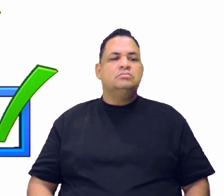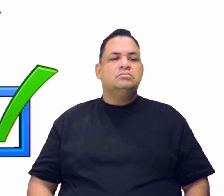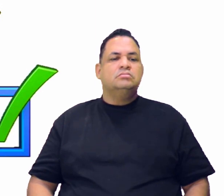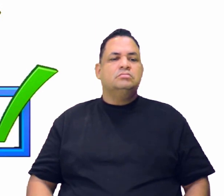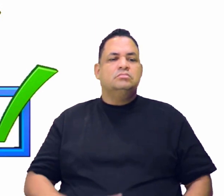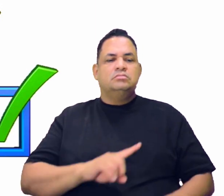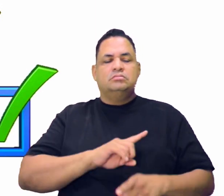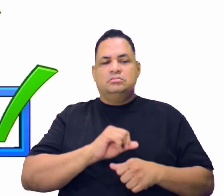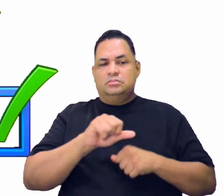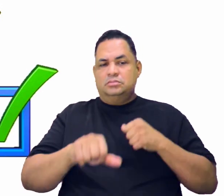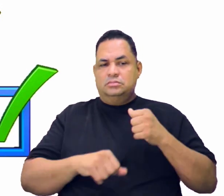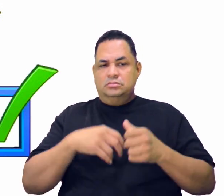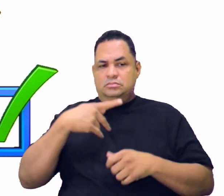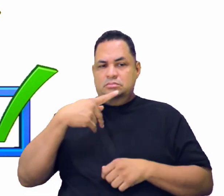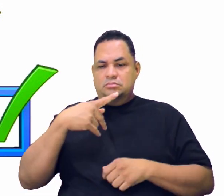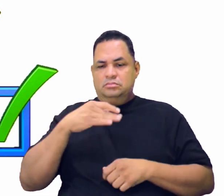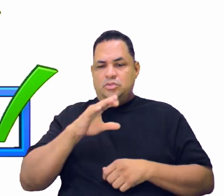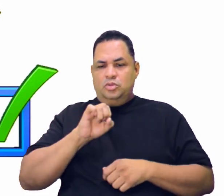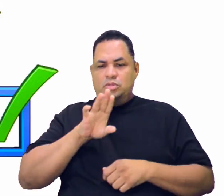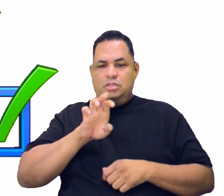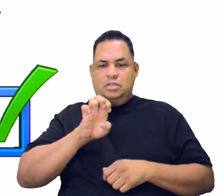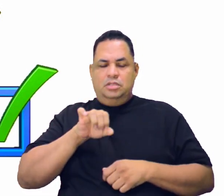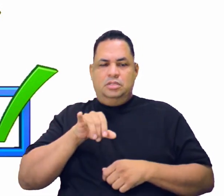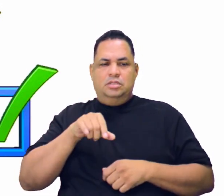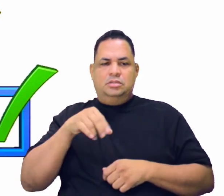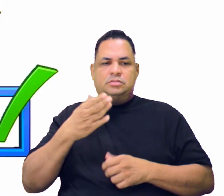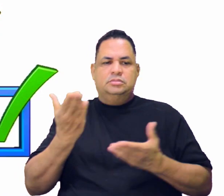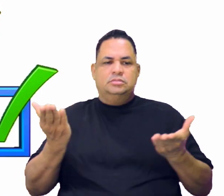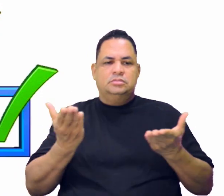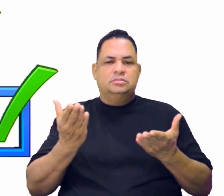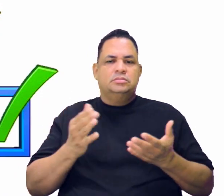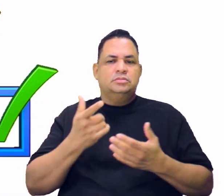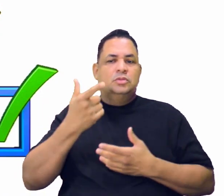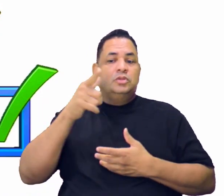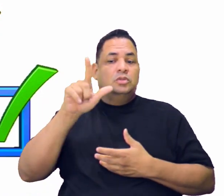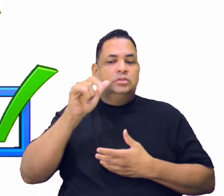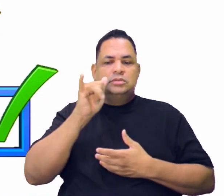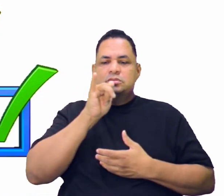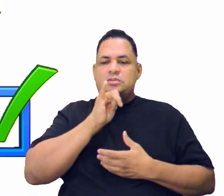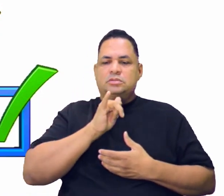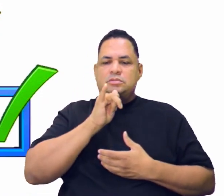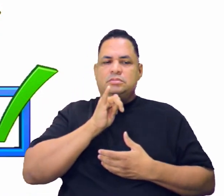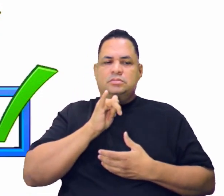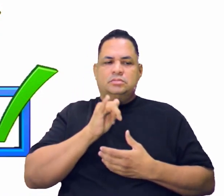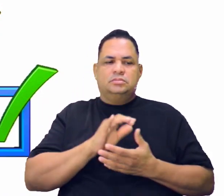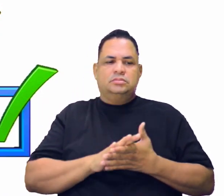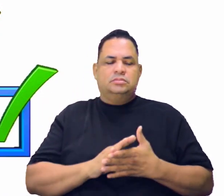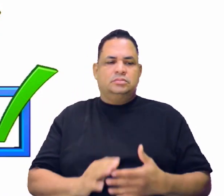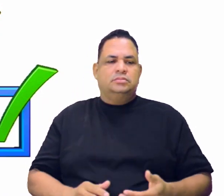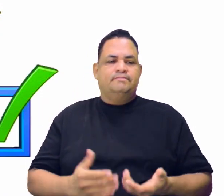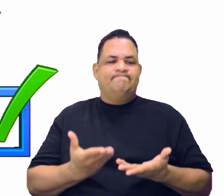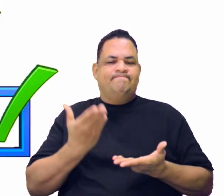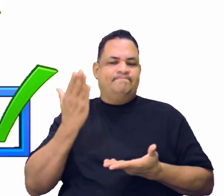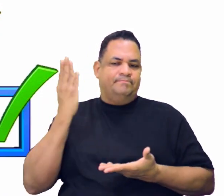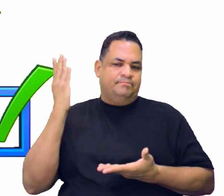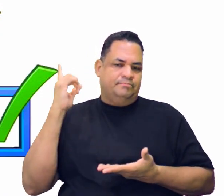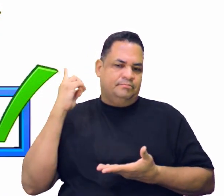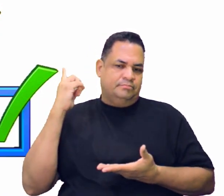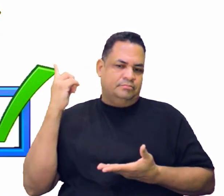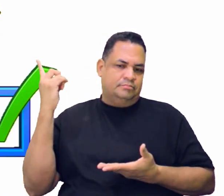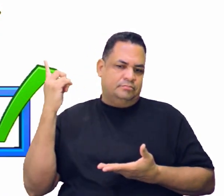por porém. Mais outra aqui para você. Nós temos aqui o seguinte,